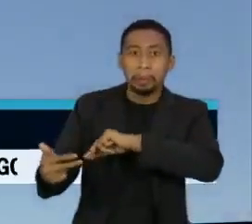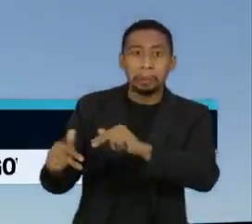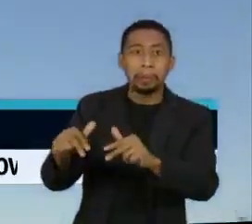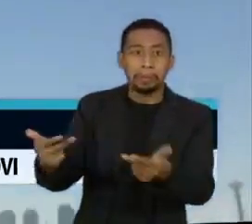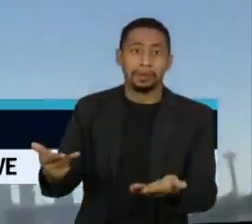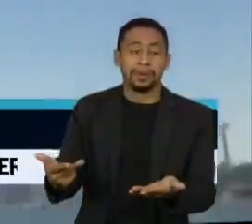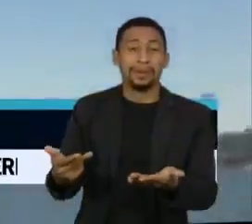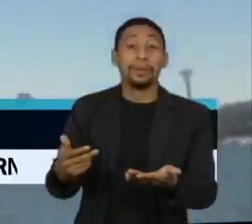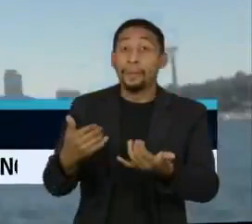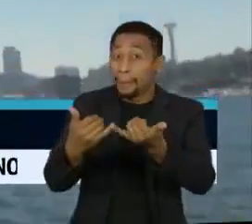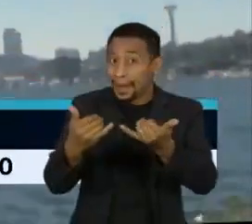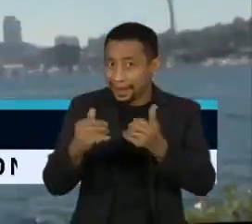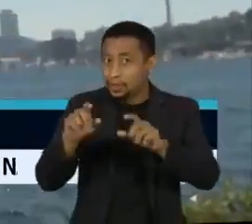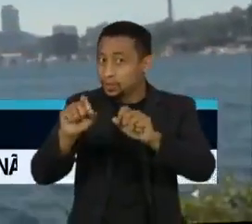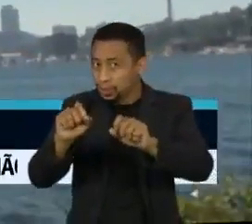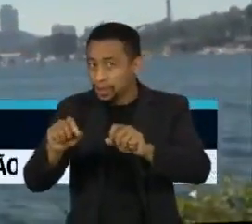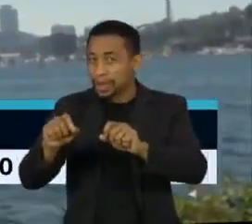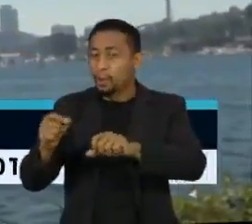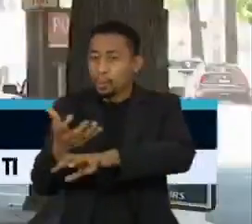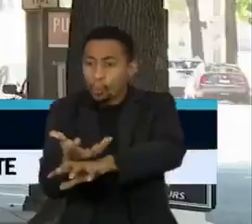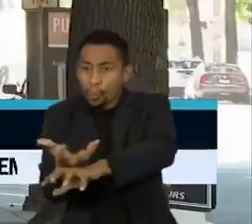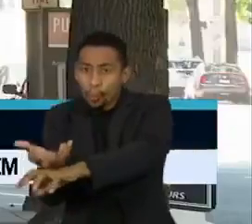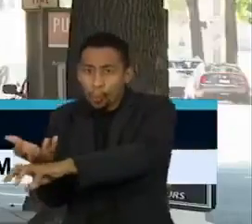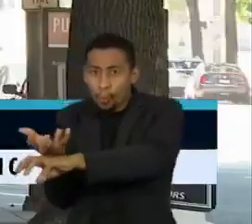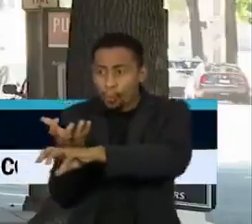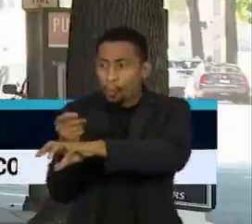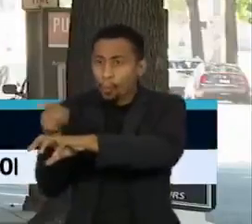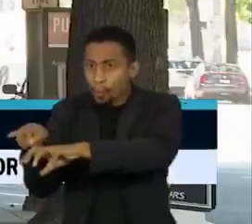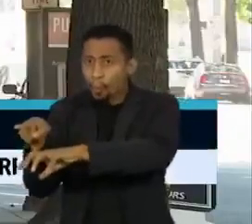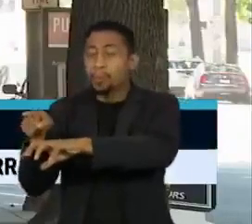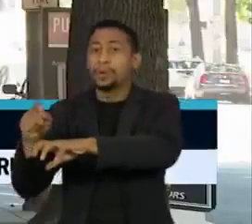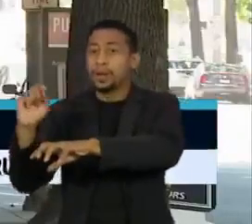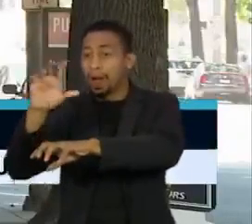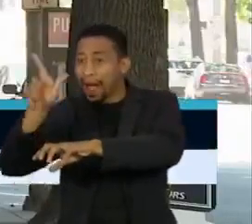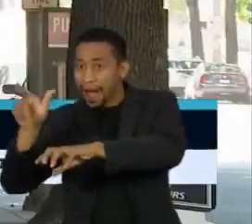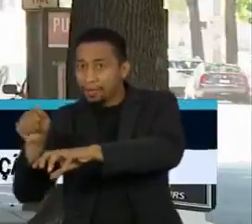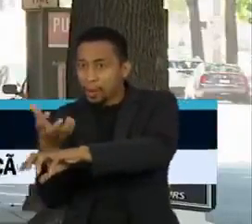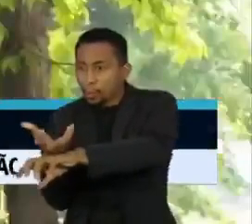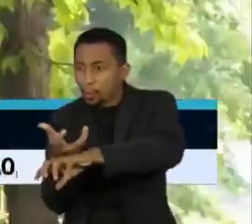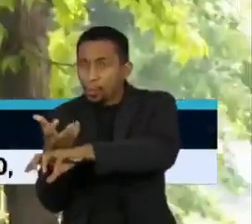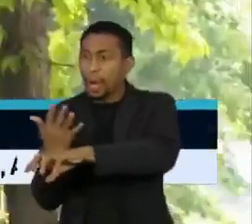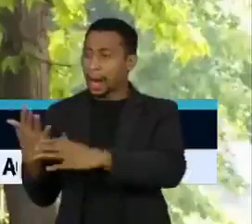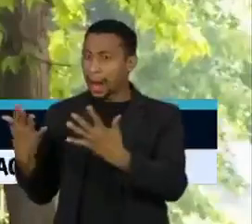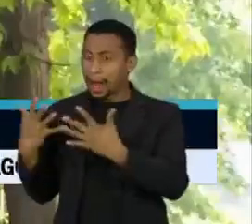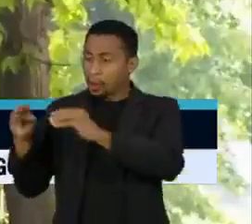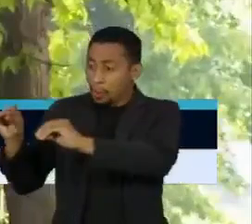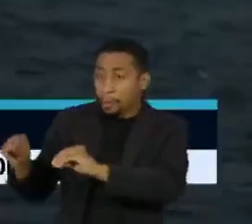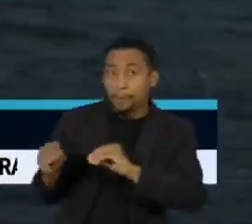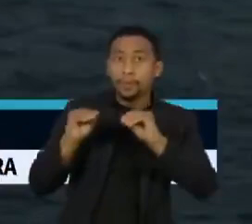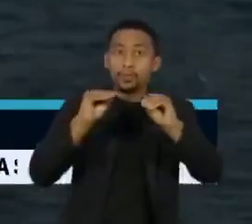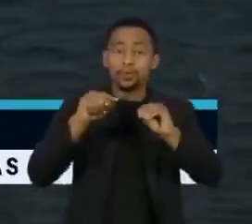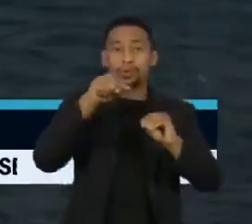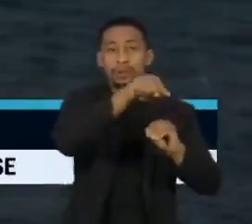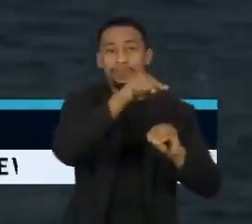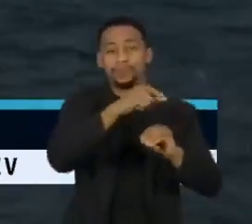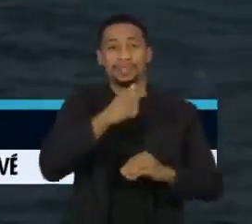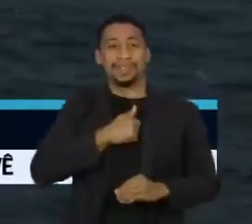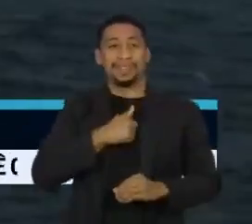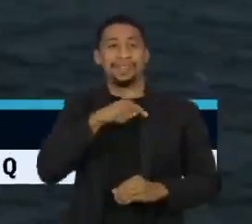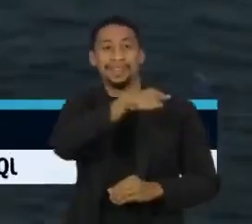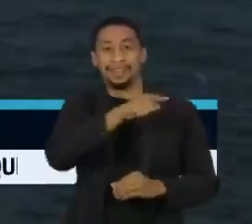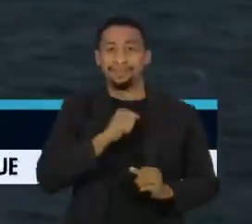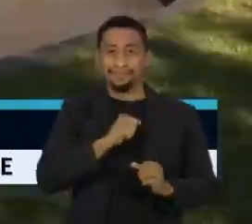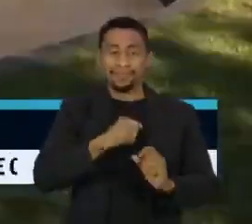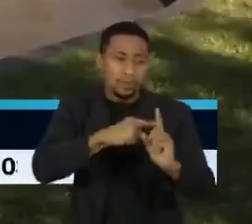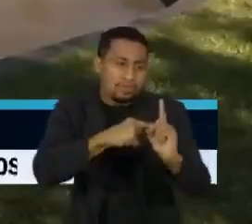do Saara tivesse trocado de endereço para a América do Norte. O Serviço Nacional de Meteorologia dos Estados